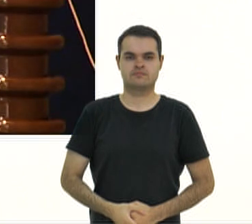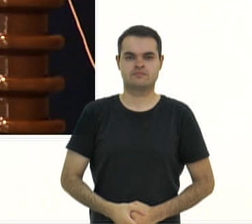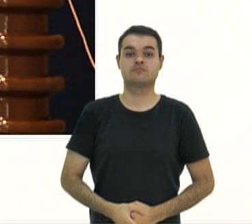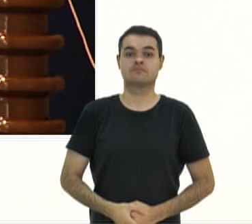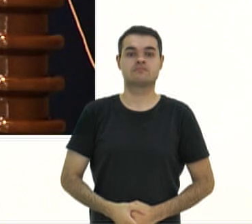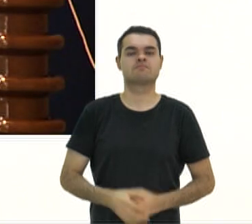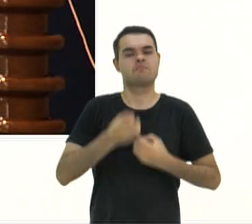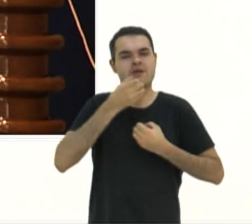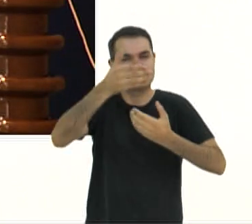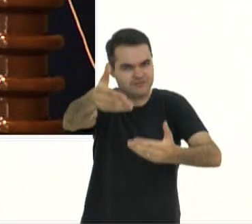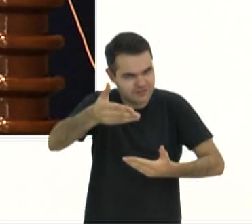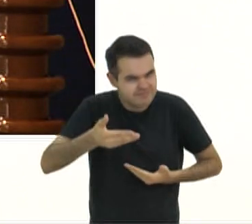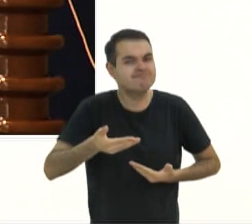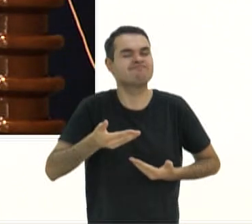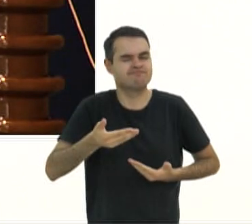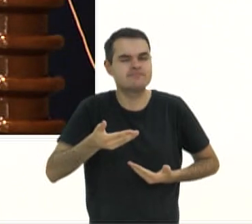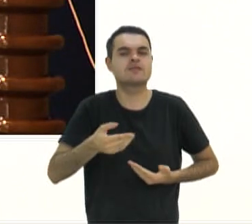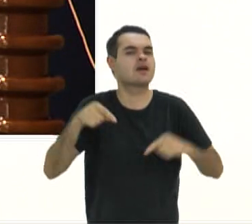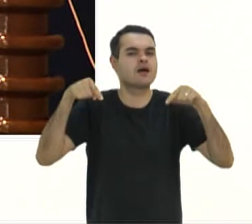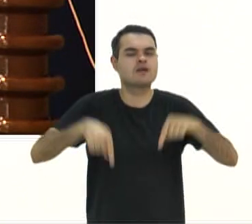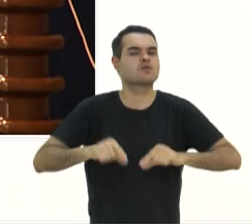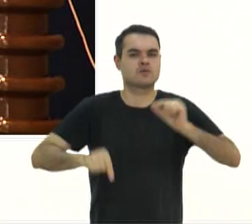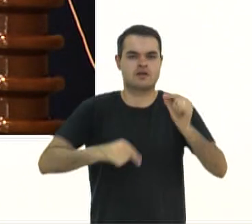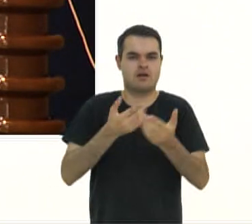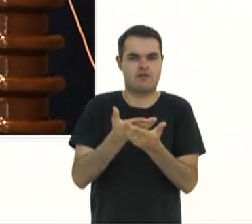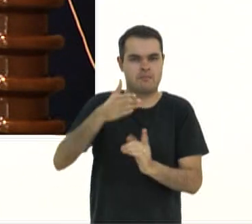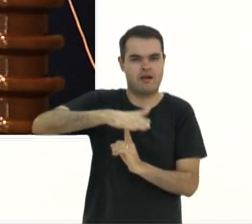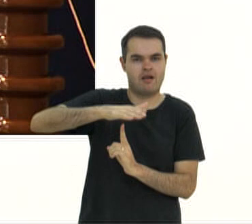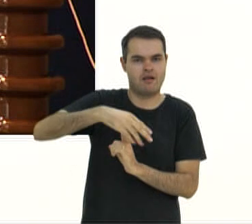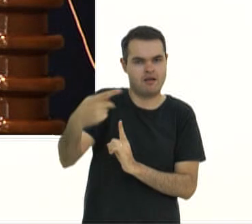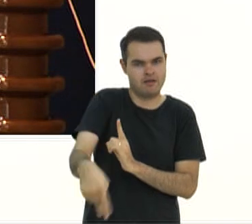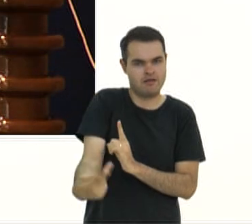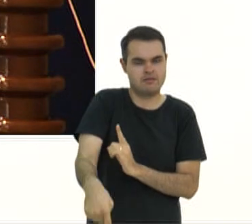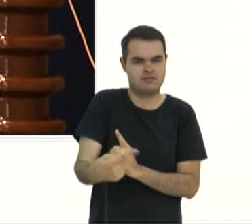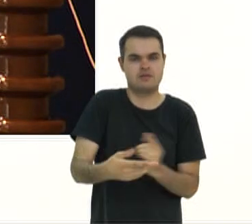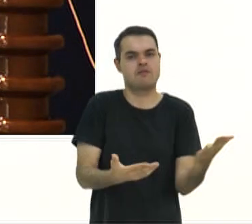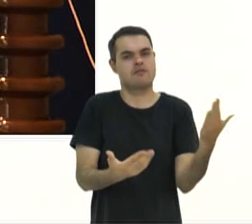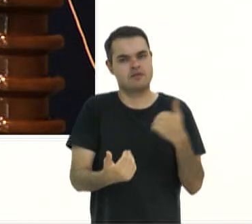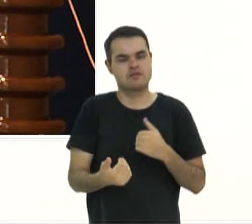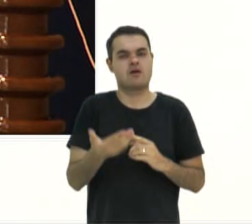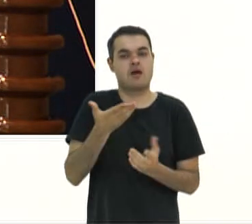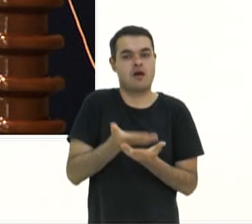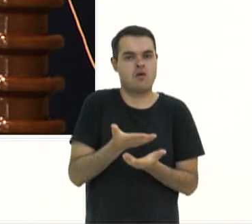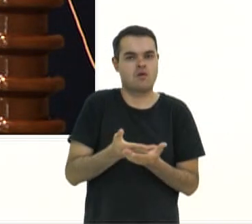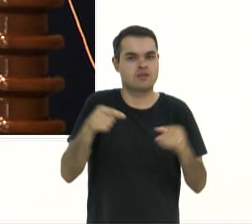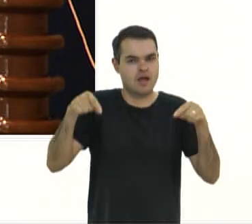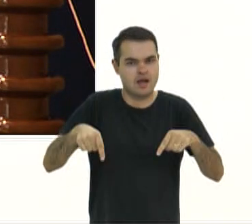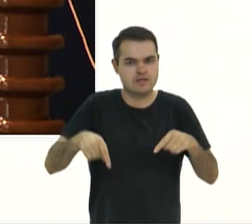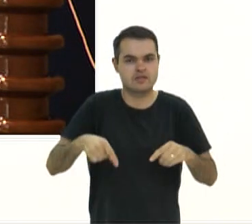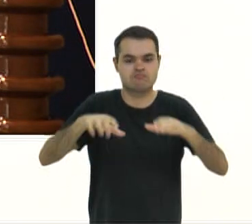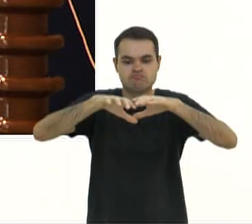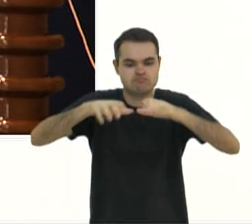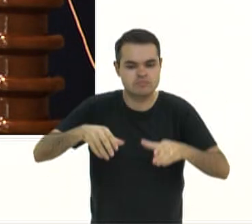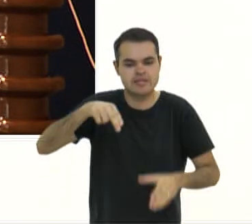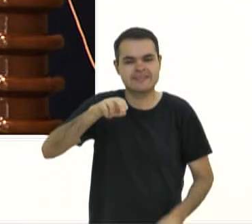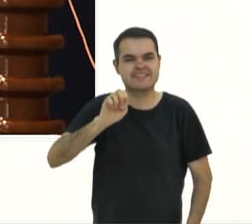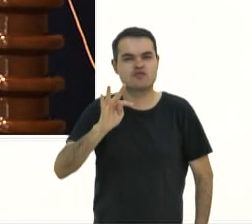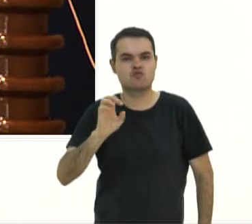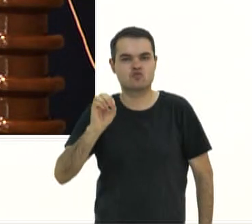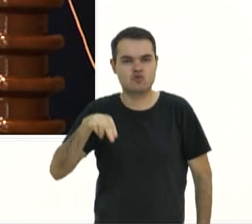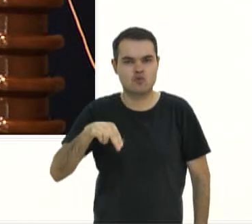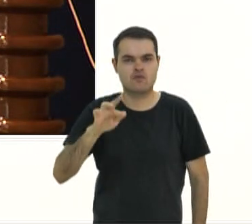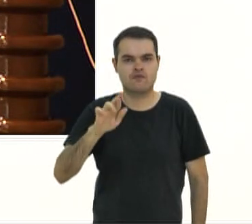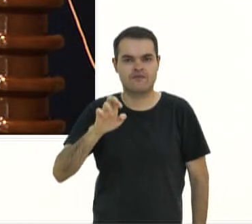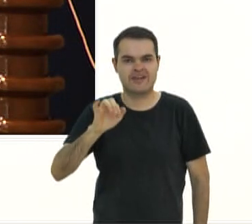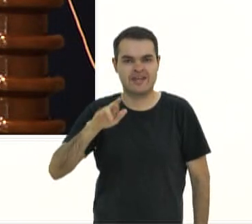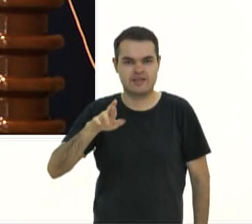Pessoal, sejam todos muito bem-vindos aqui do Aula Paraná. Estamos fazendo essa aula de campo aqui no Parque da Ciência Newton Freire